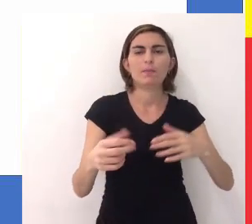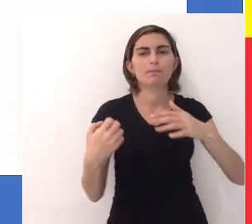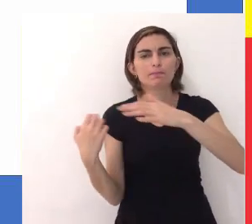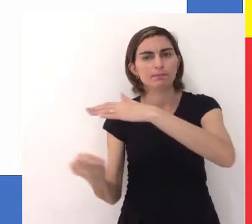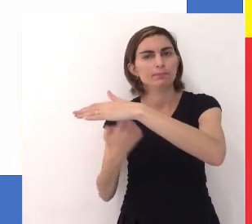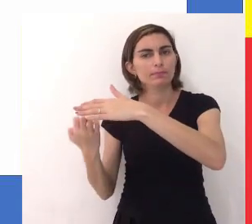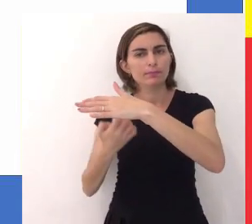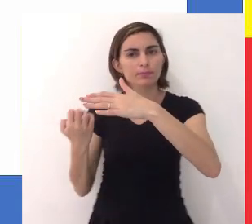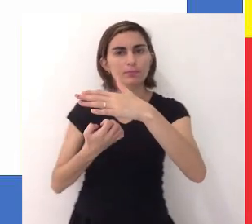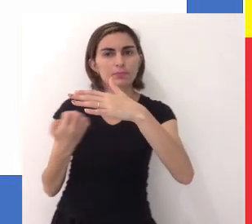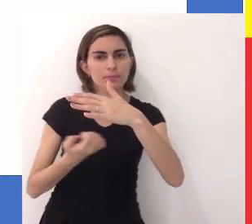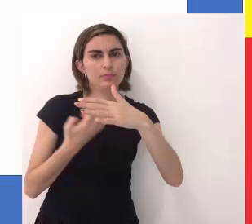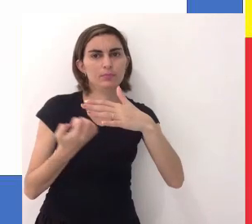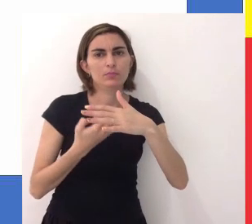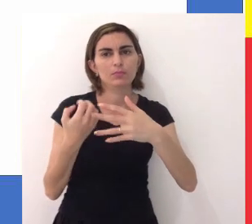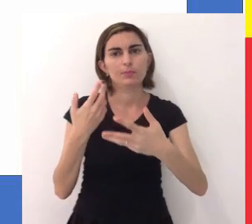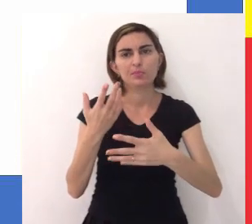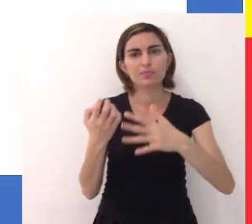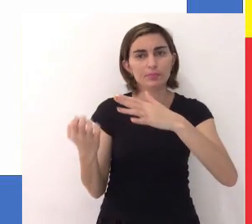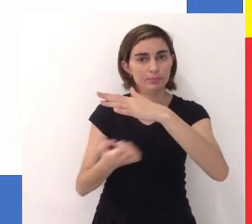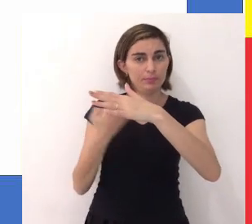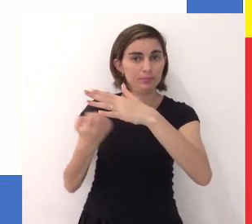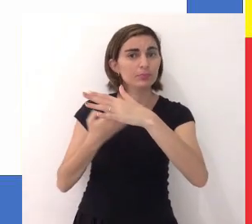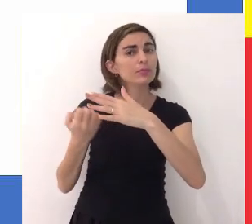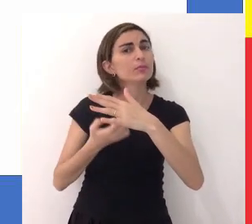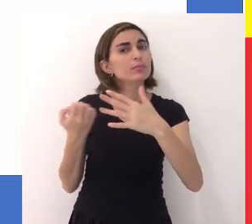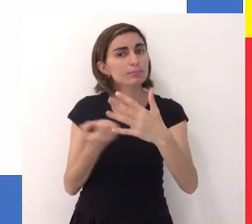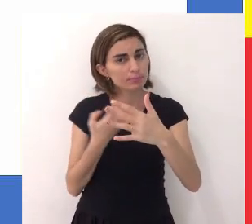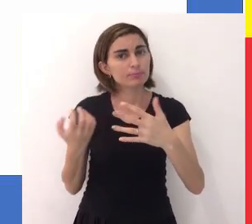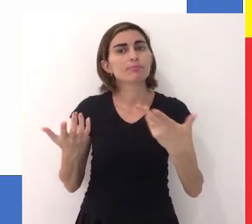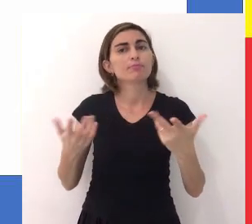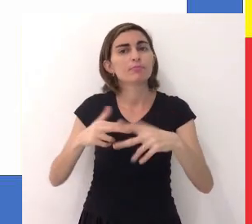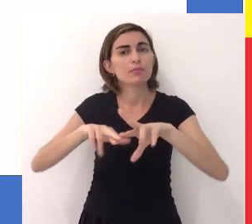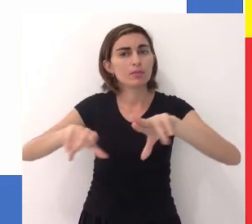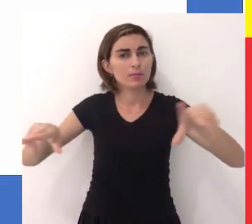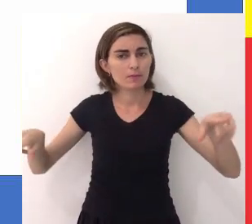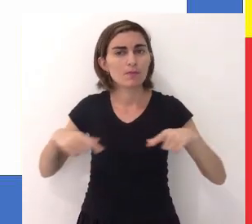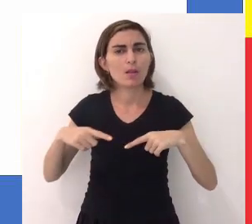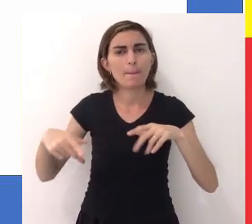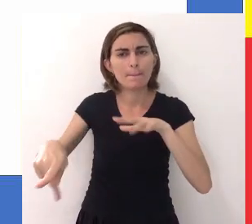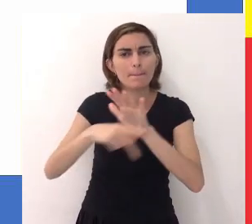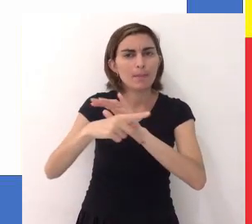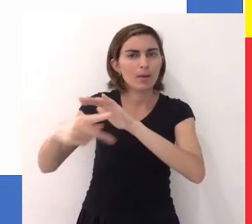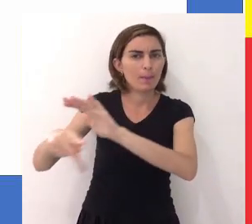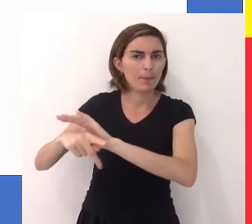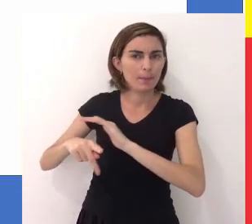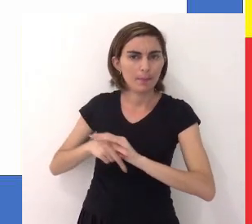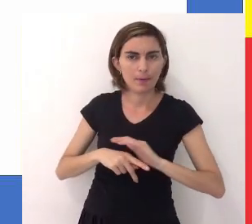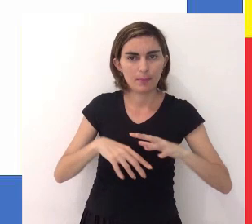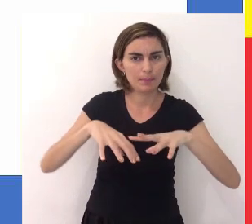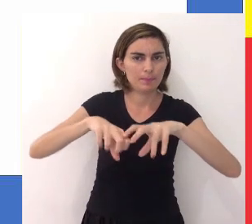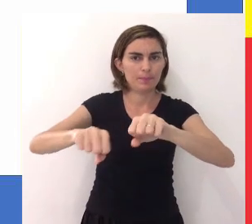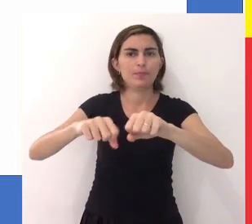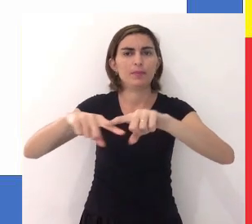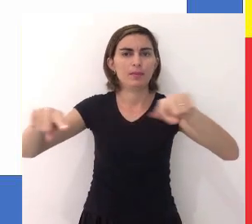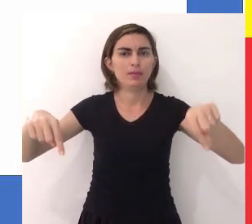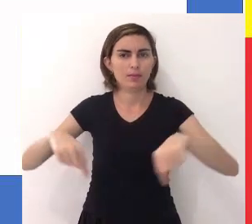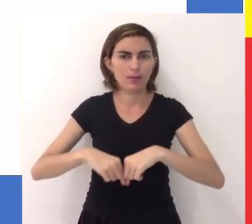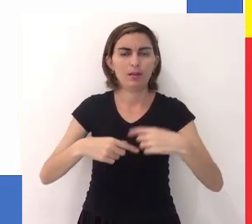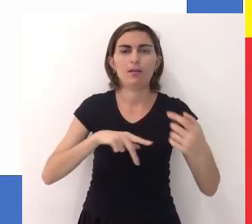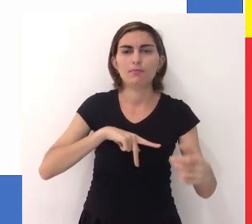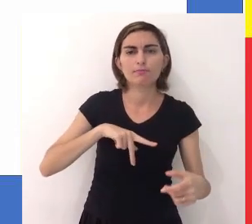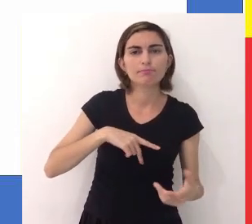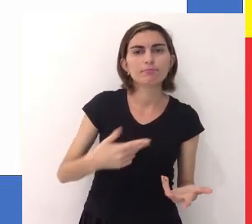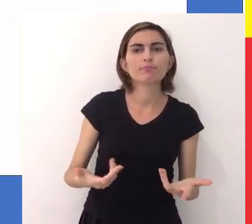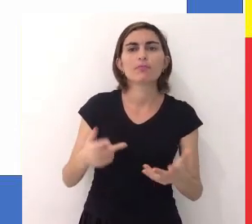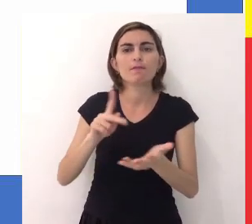acompanha nessa tela de agora, os empresários tomando posse, né, de propriedades, tomando posse de terras e chegando